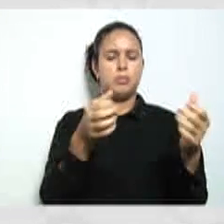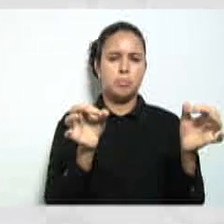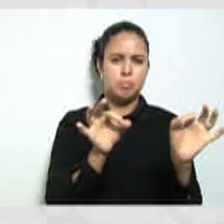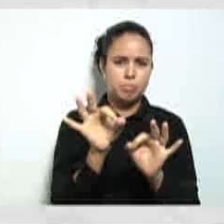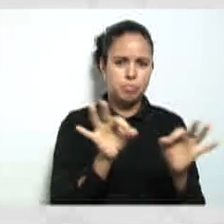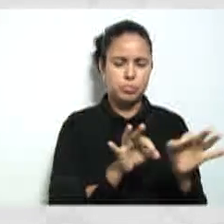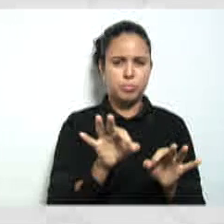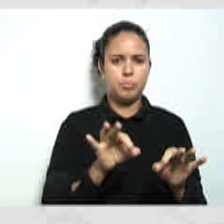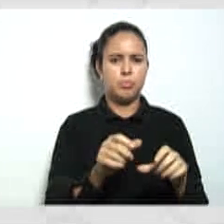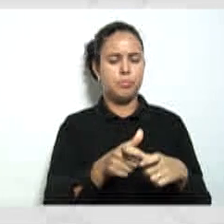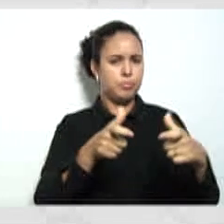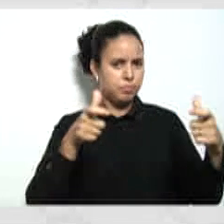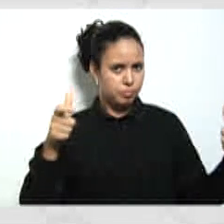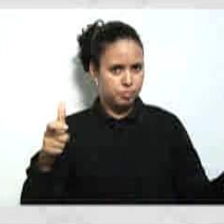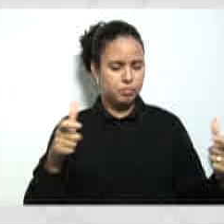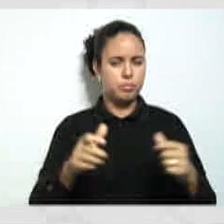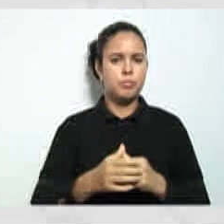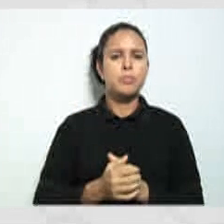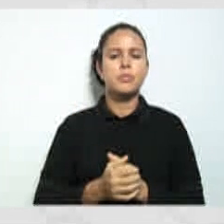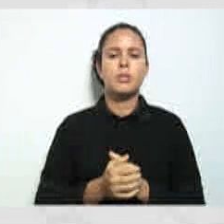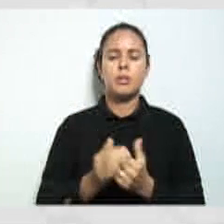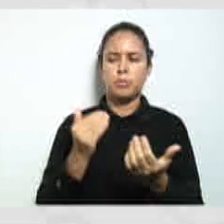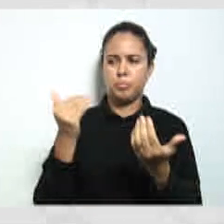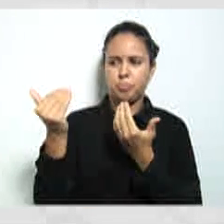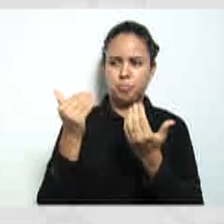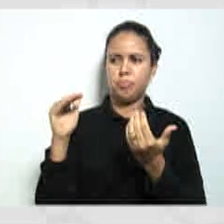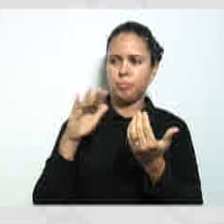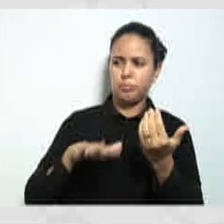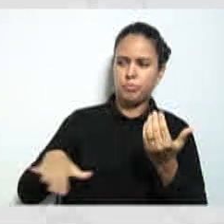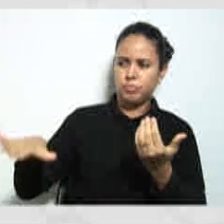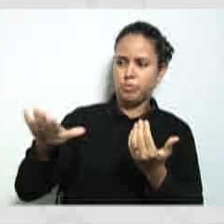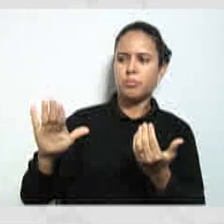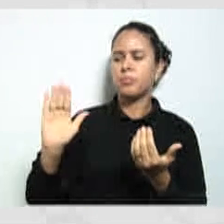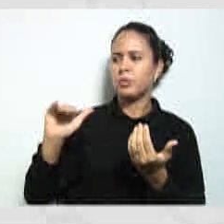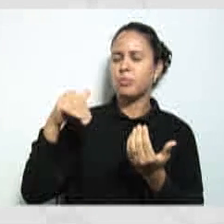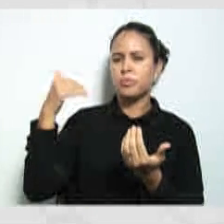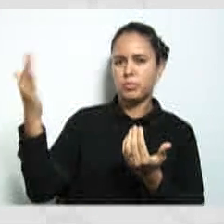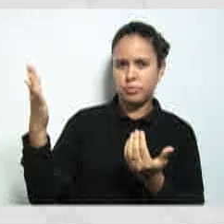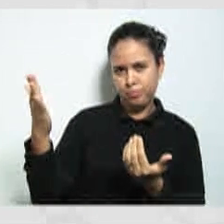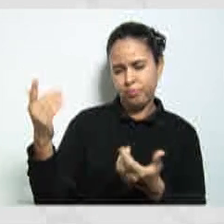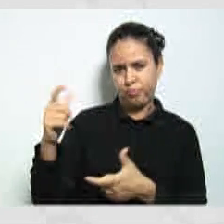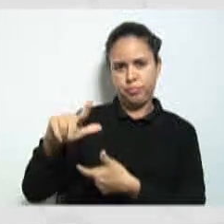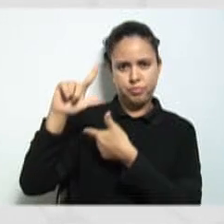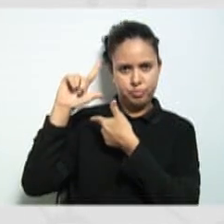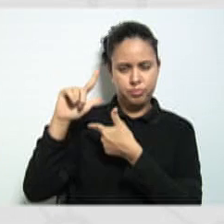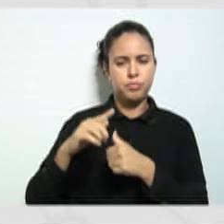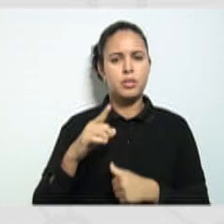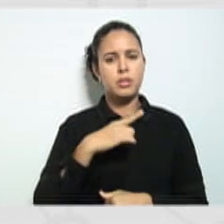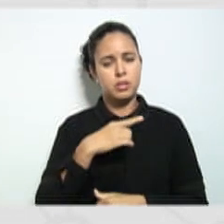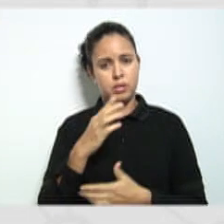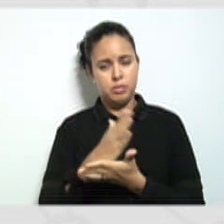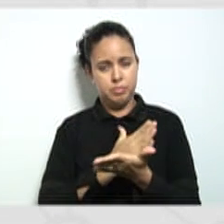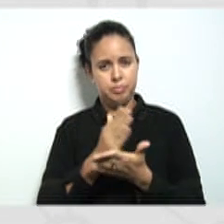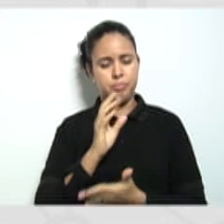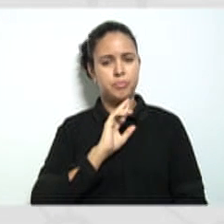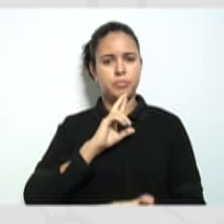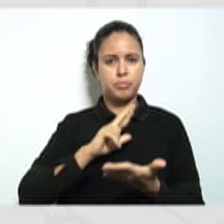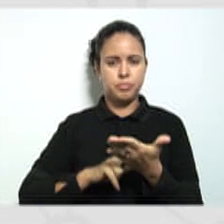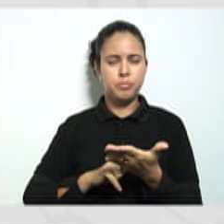maior espaço, comparado com o setor imobiliário tradicional. Nós temos algumas respostas aqui